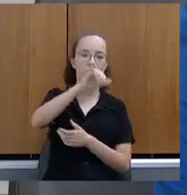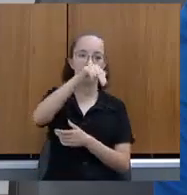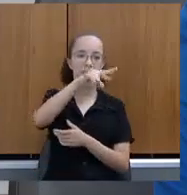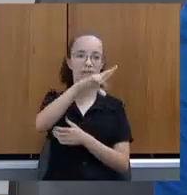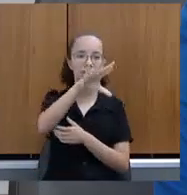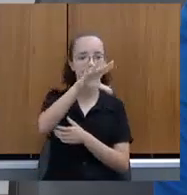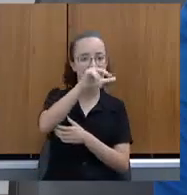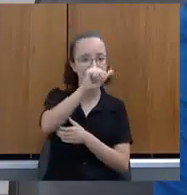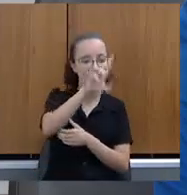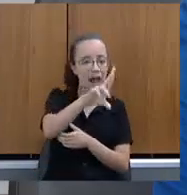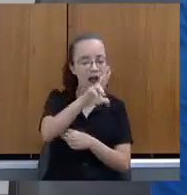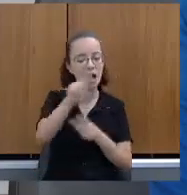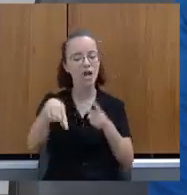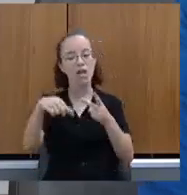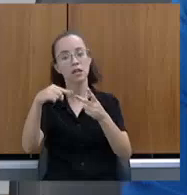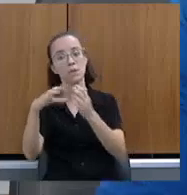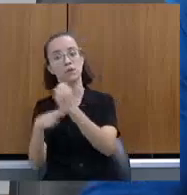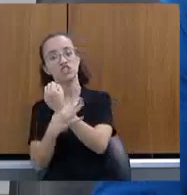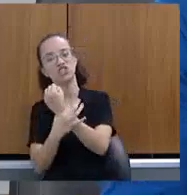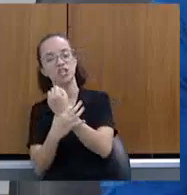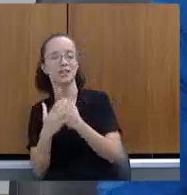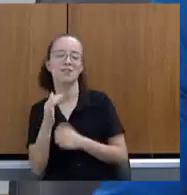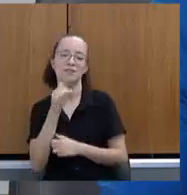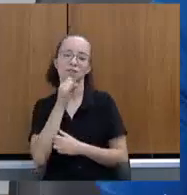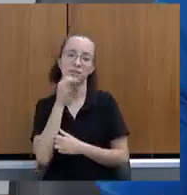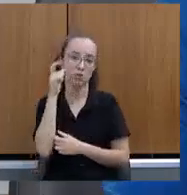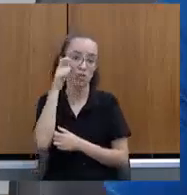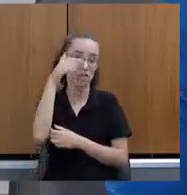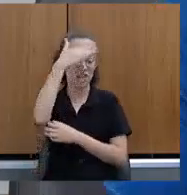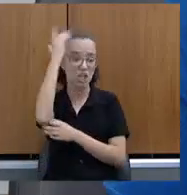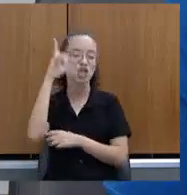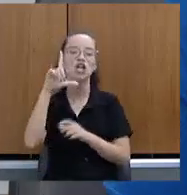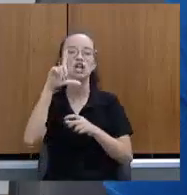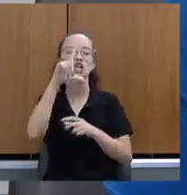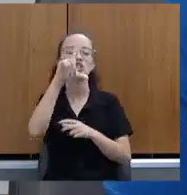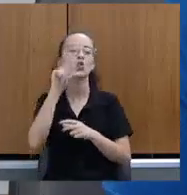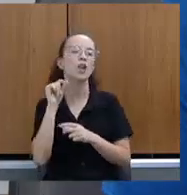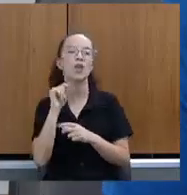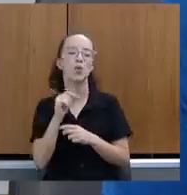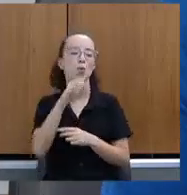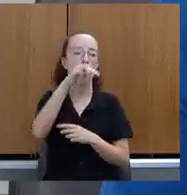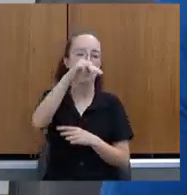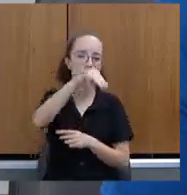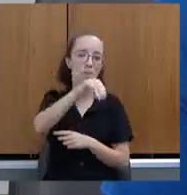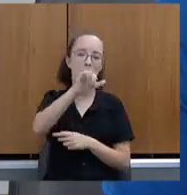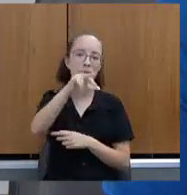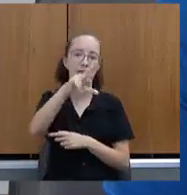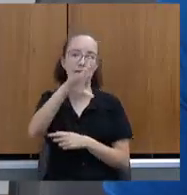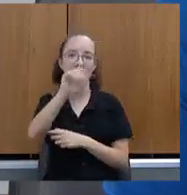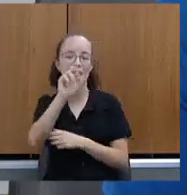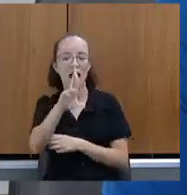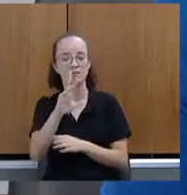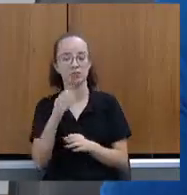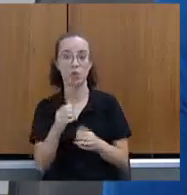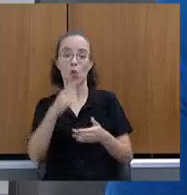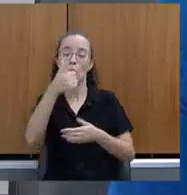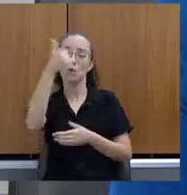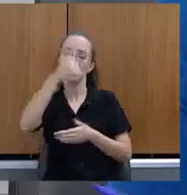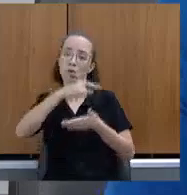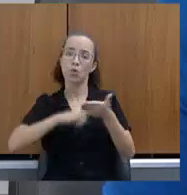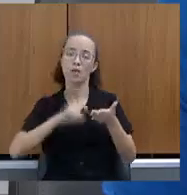o governo Zema escolheu minerar porque eu fiz aqui rapidamente o primeiro documento é de 2017